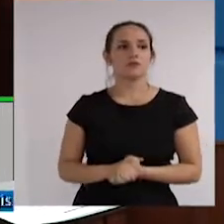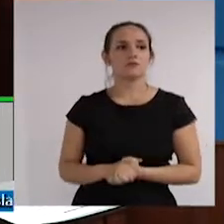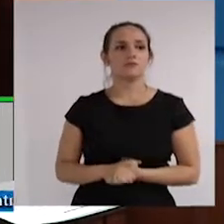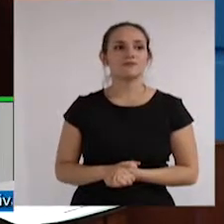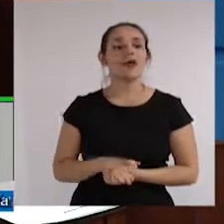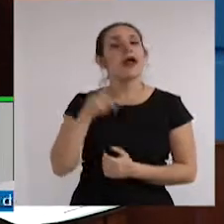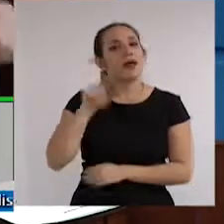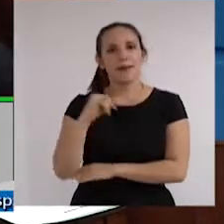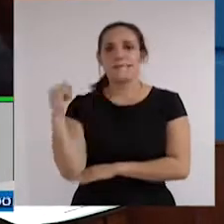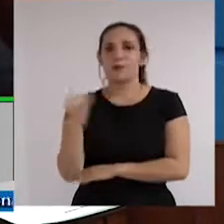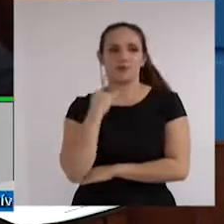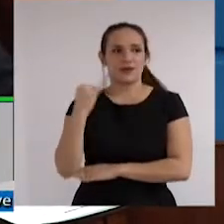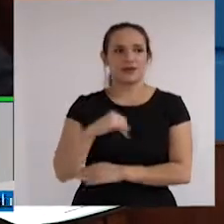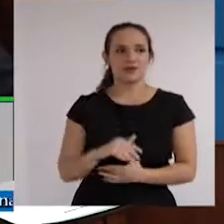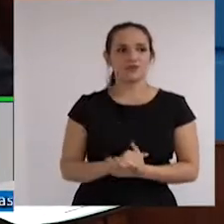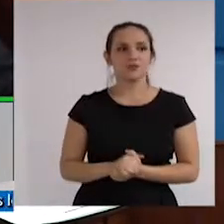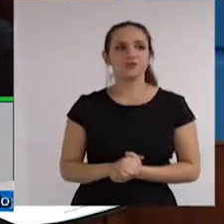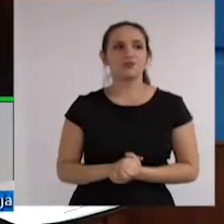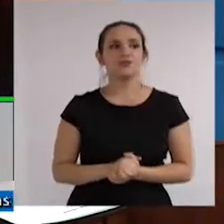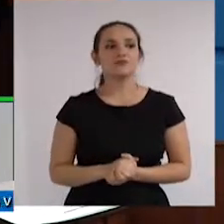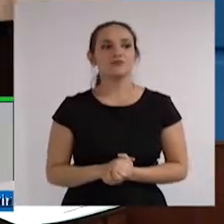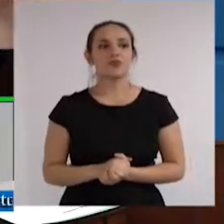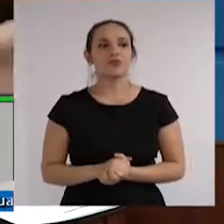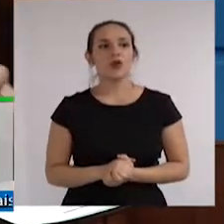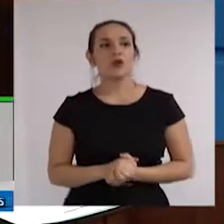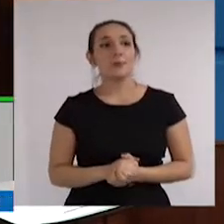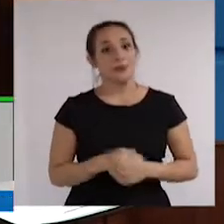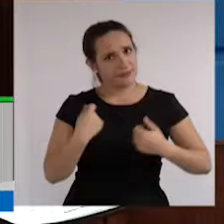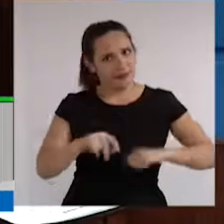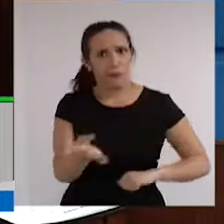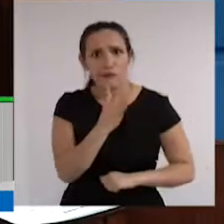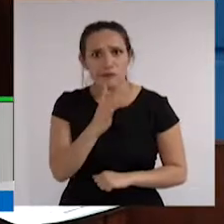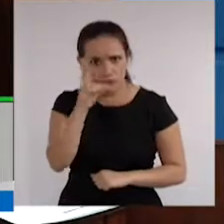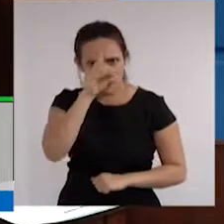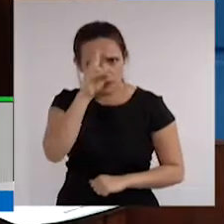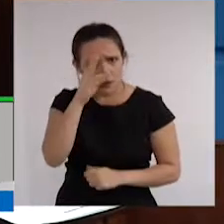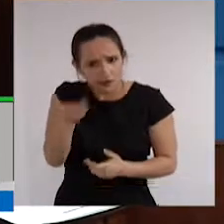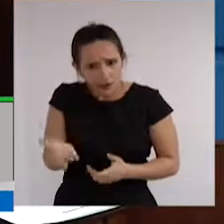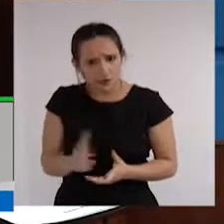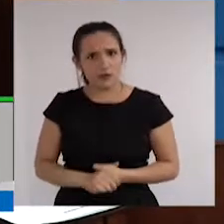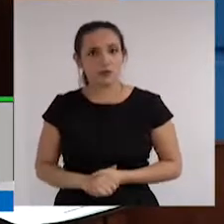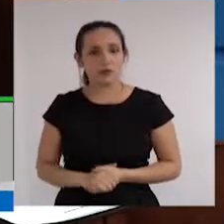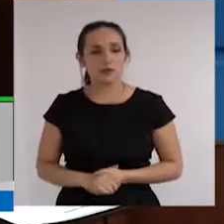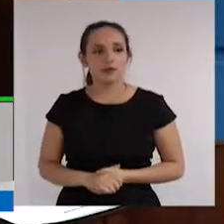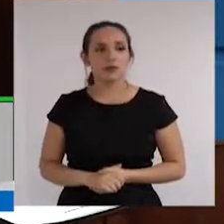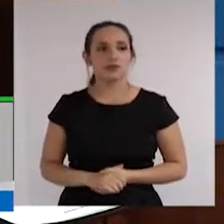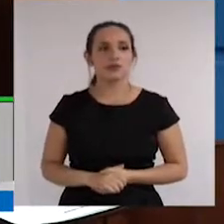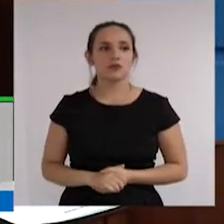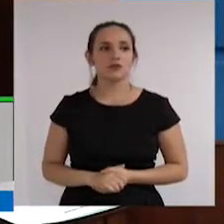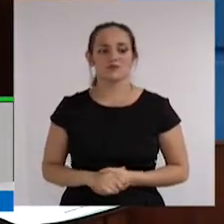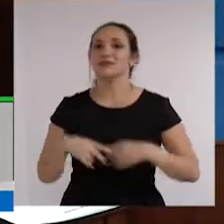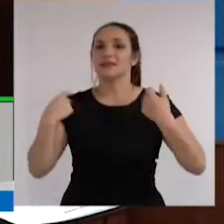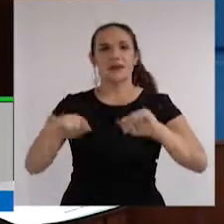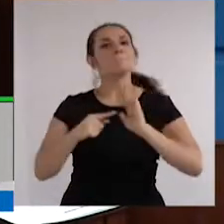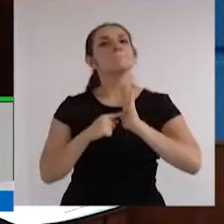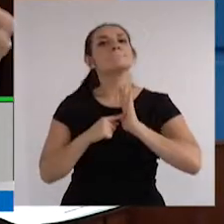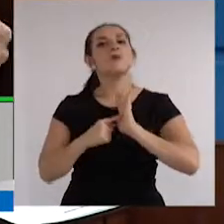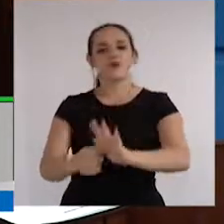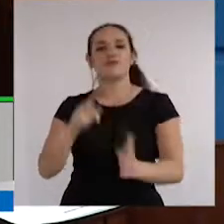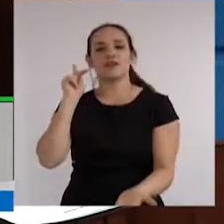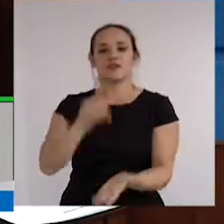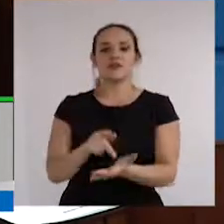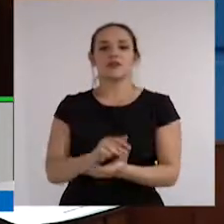a importância de se conhecer a história, de se revelar